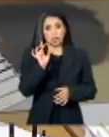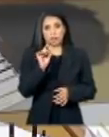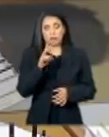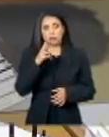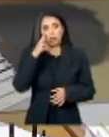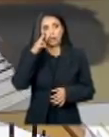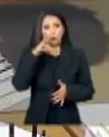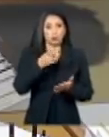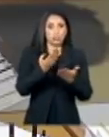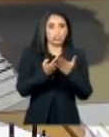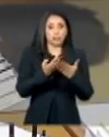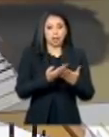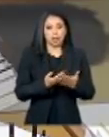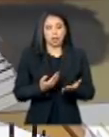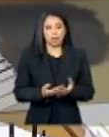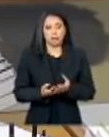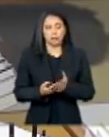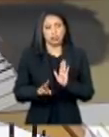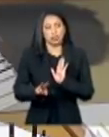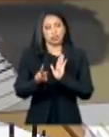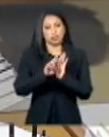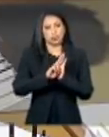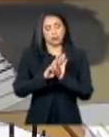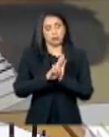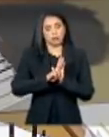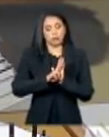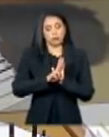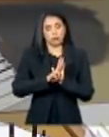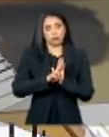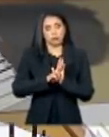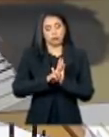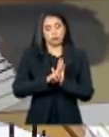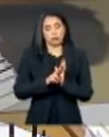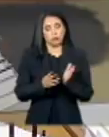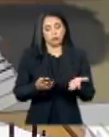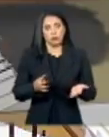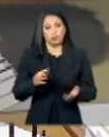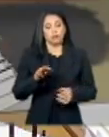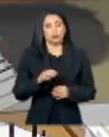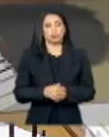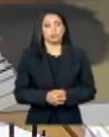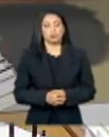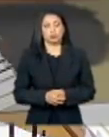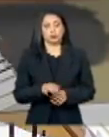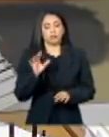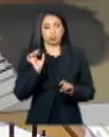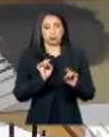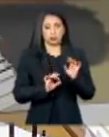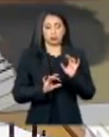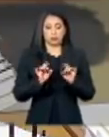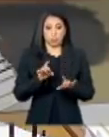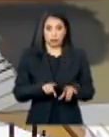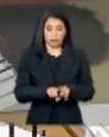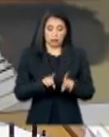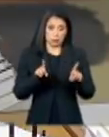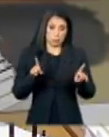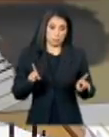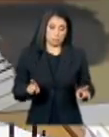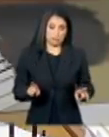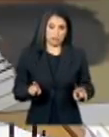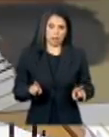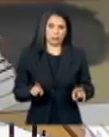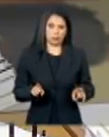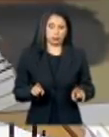e o recurso fosse o recurso extraordinário mas o recurso ordinário